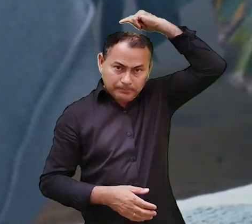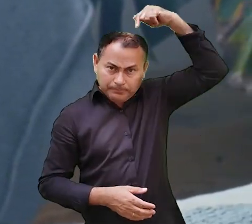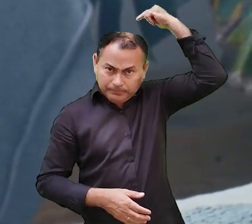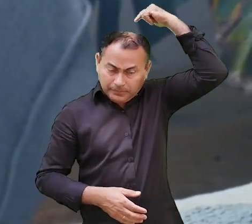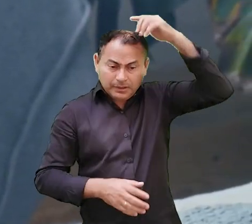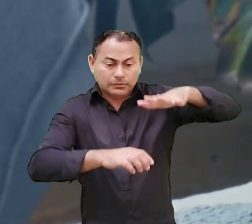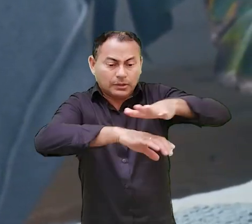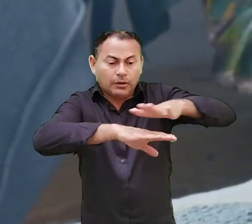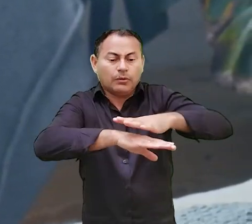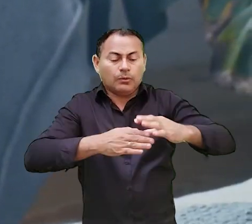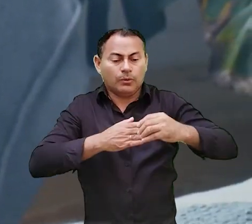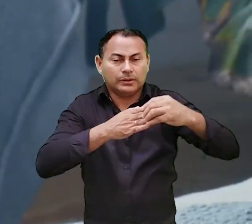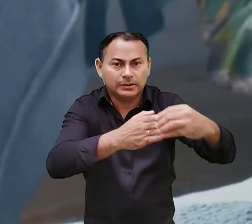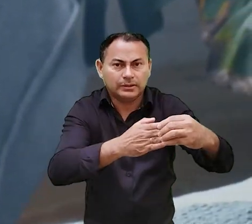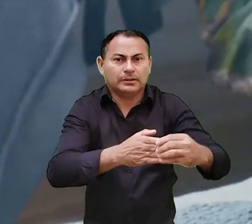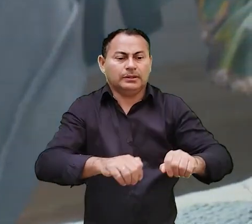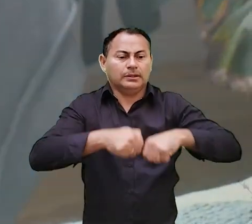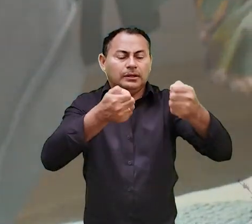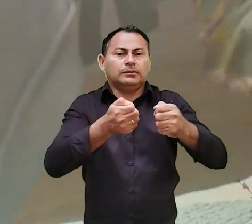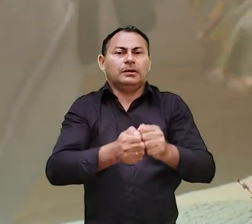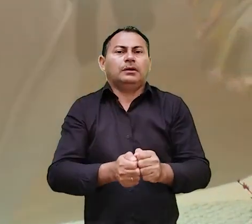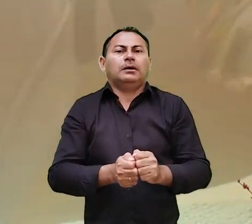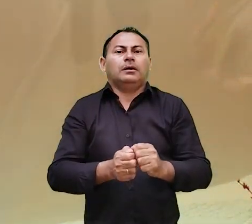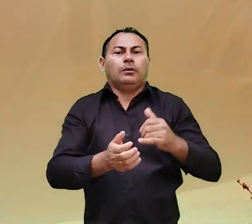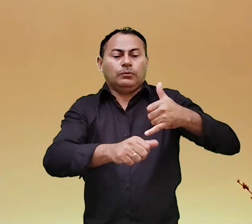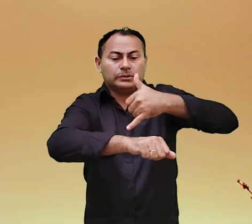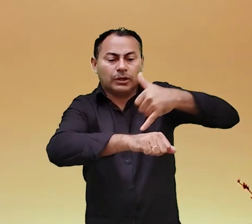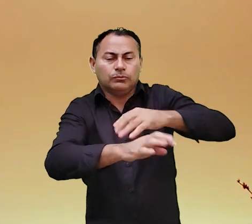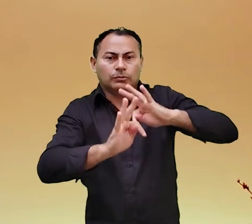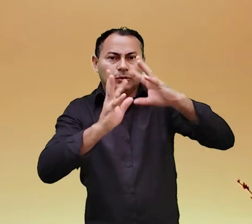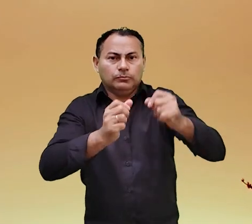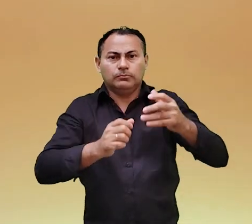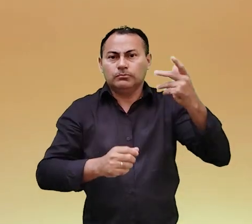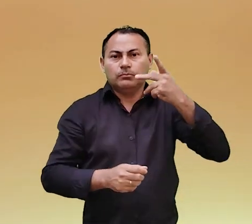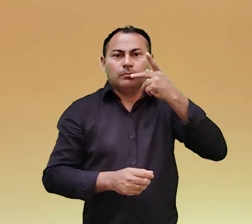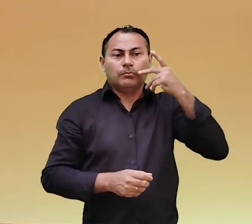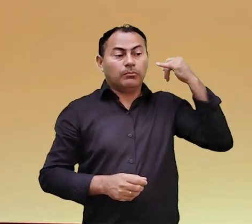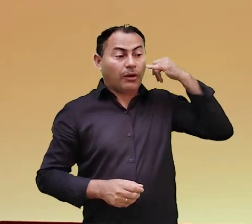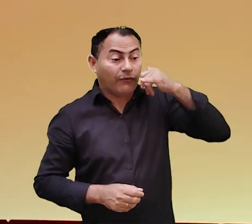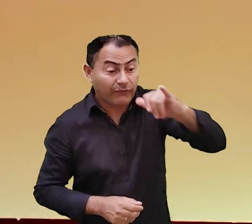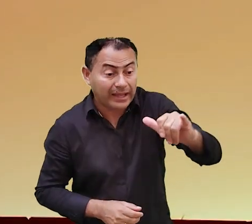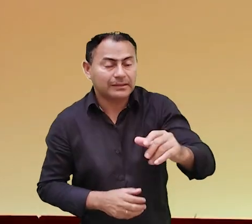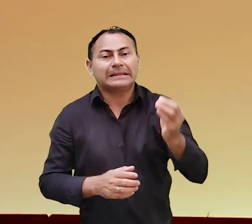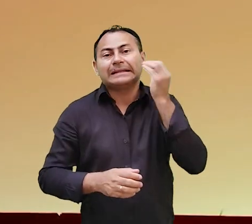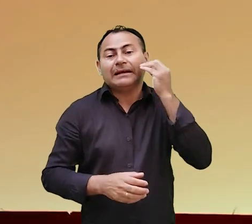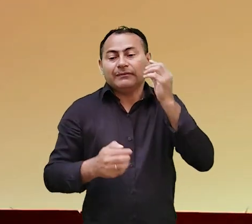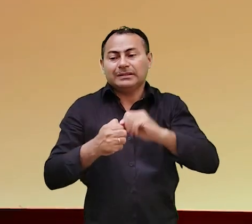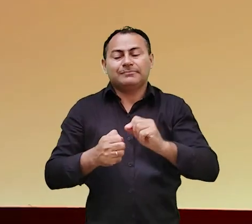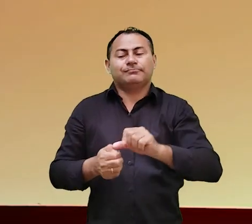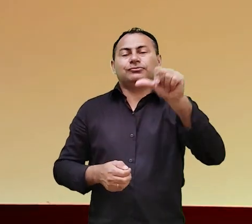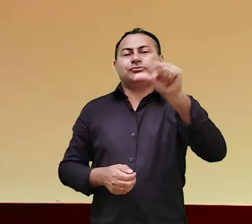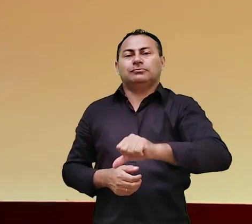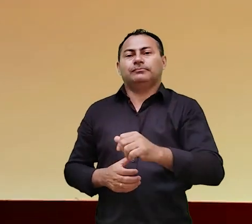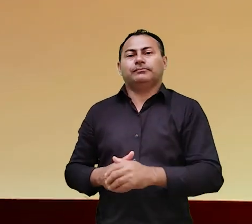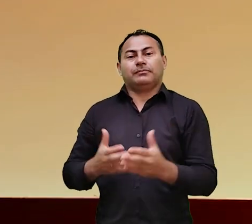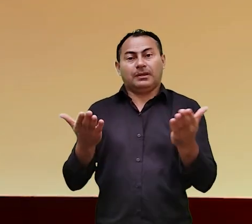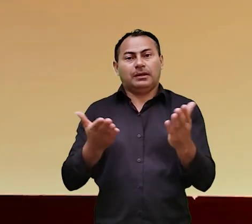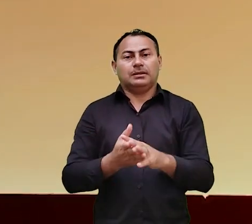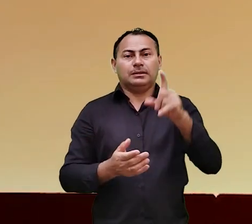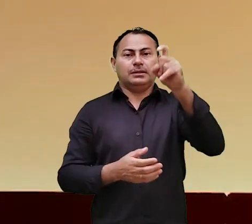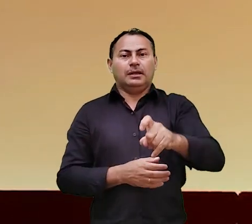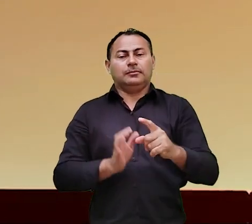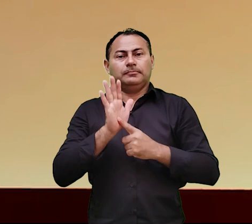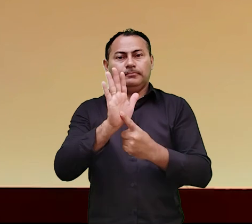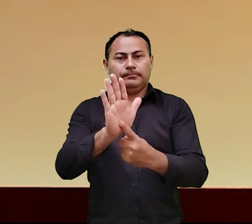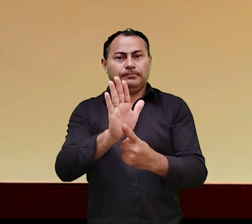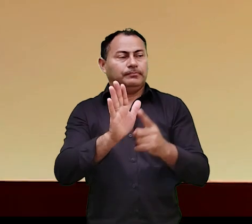que se o Espírito Santo não estiver sobre ele conduzindo e dando-lhe a sua unção, tudo que o profeta tentar fazer será inútil.